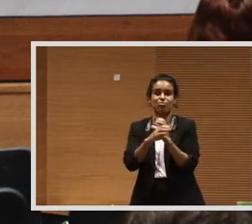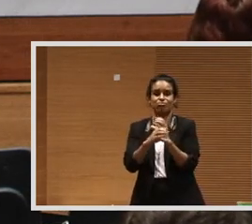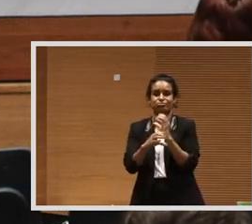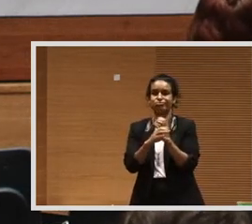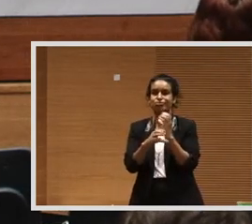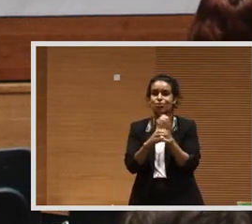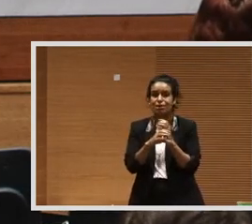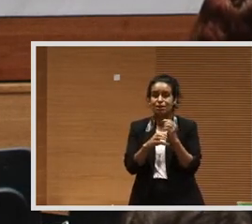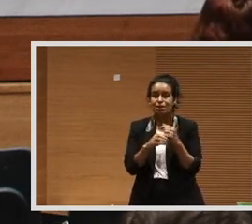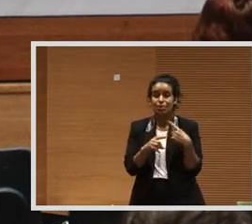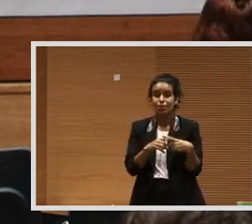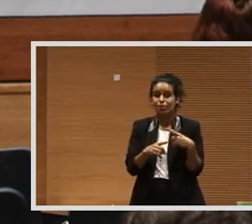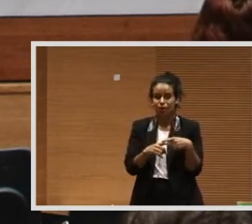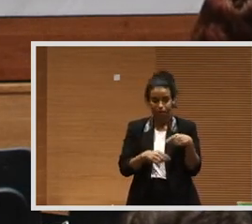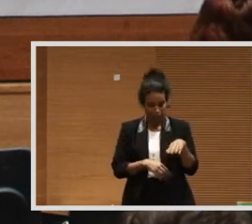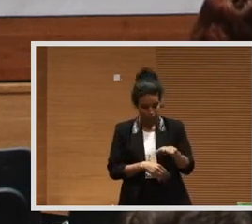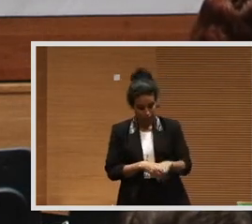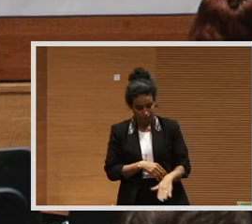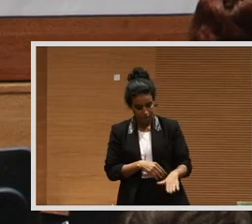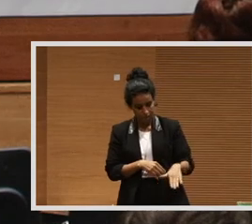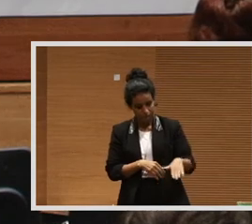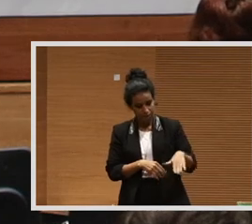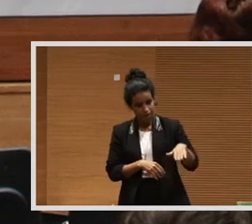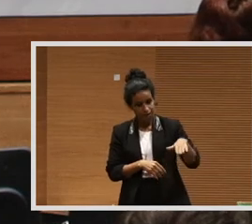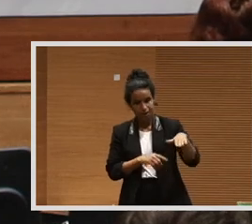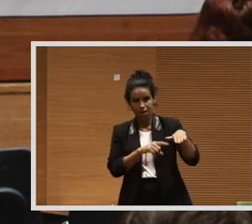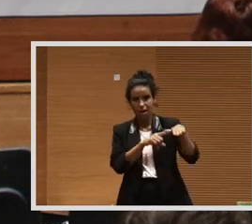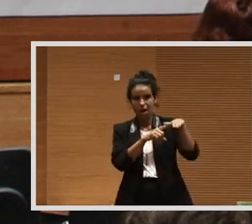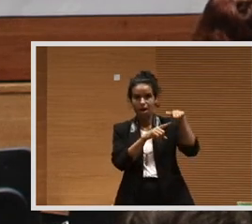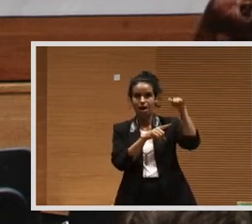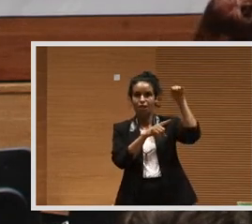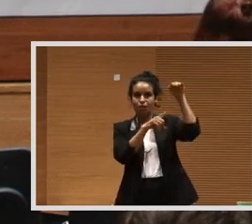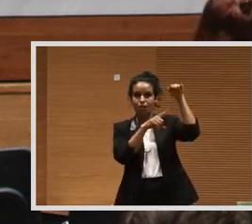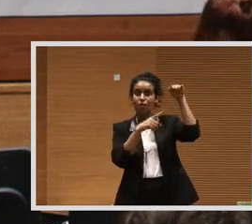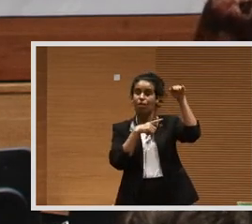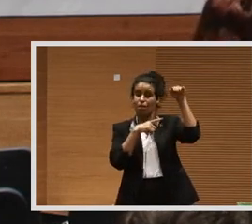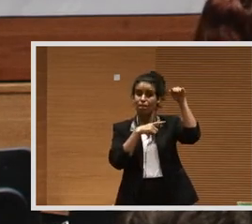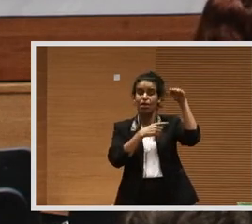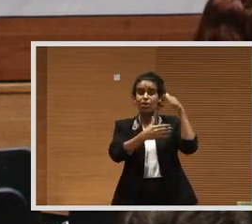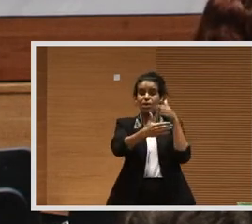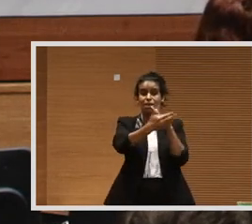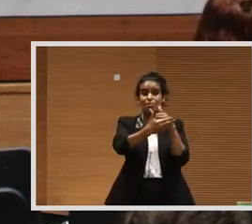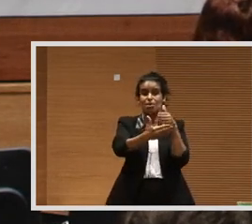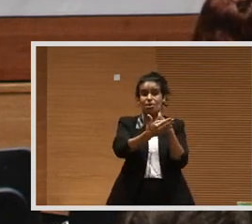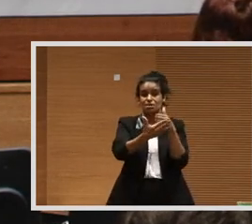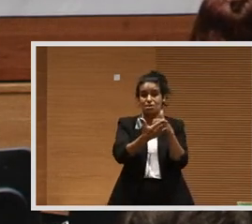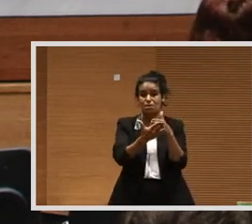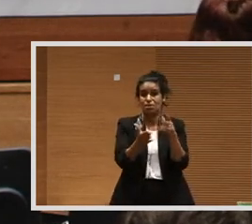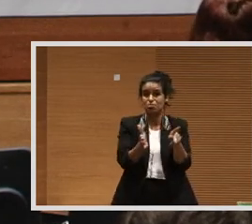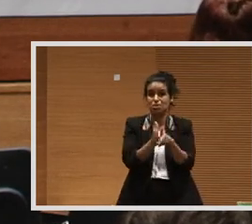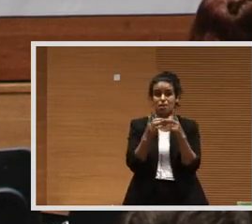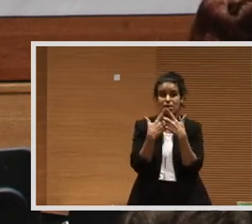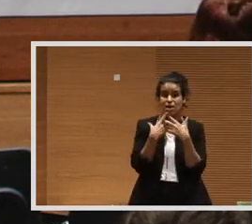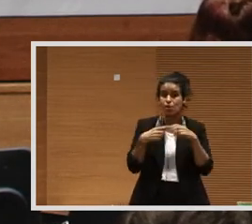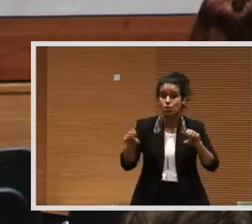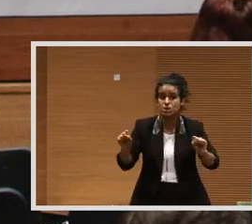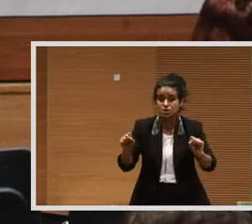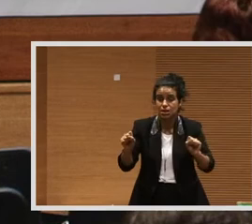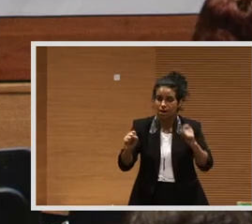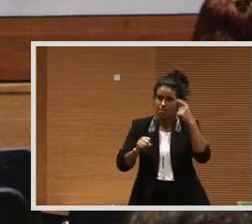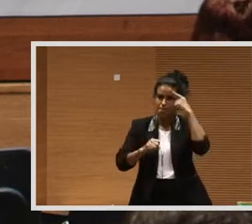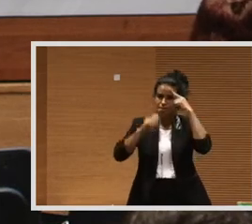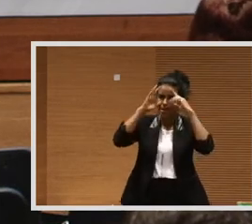que crescem e continuam tendo várias barreiras linguísticas. Uhum. Então, você imagina querendo se